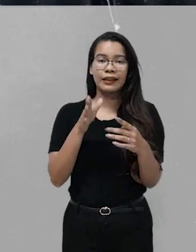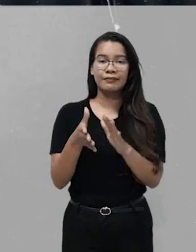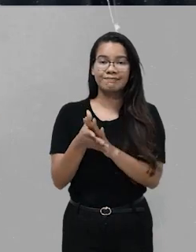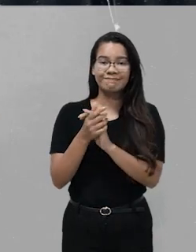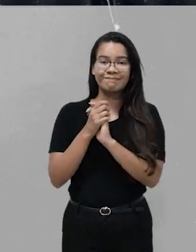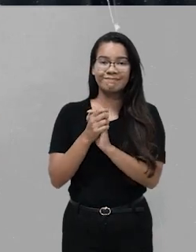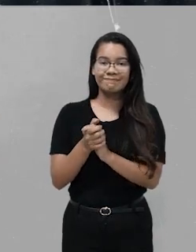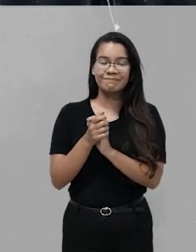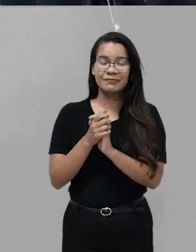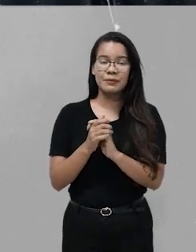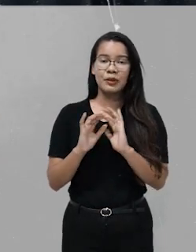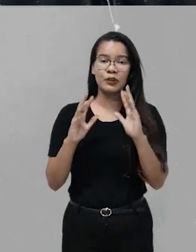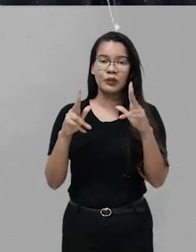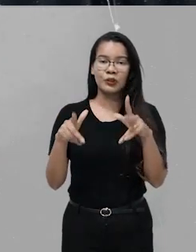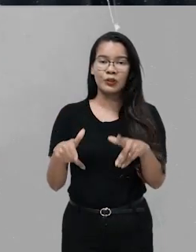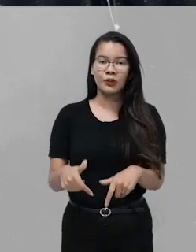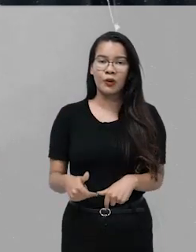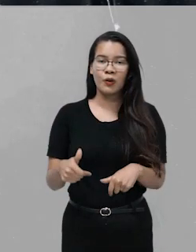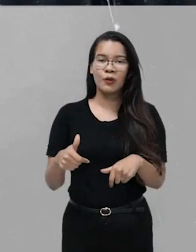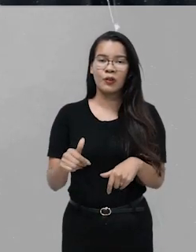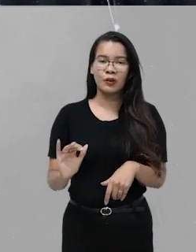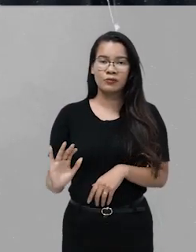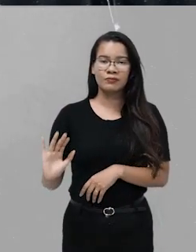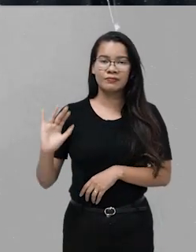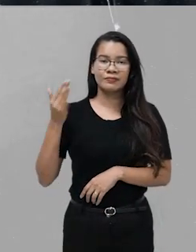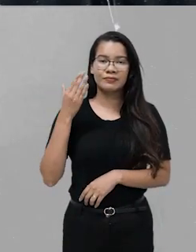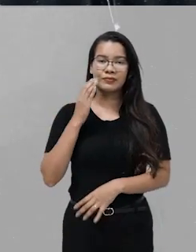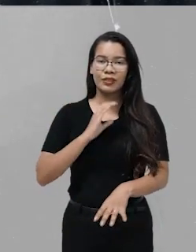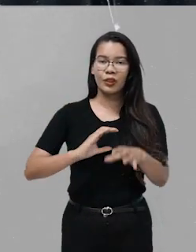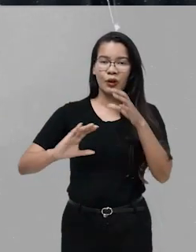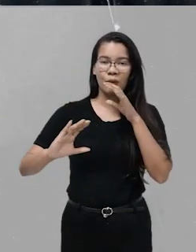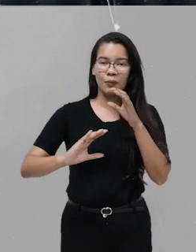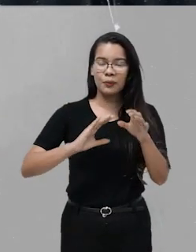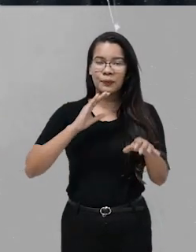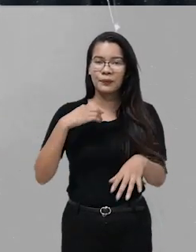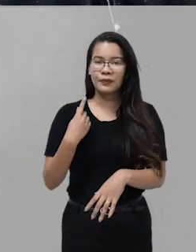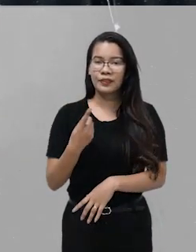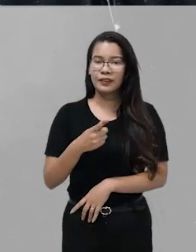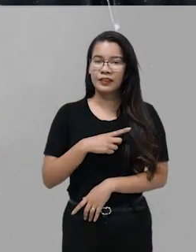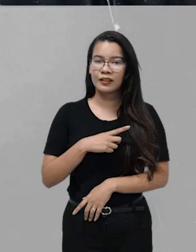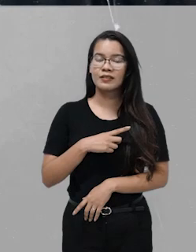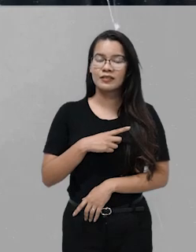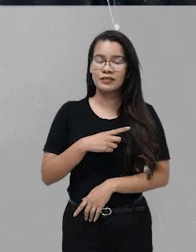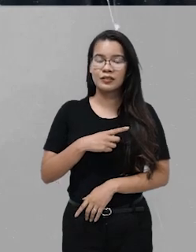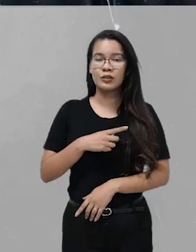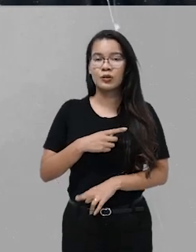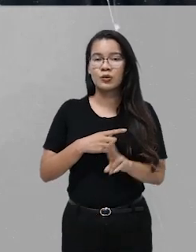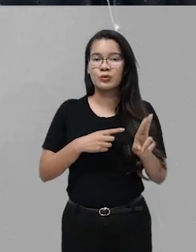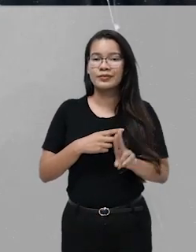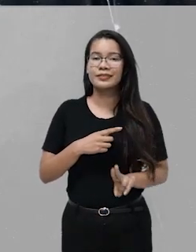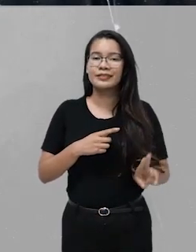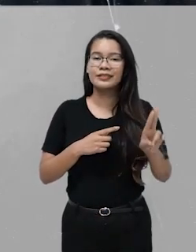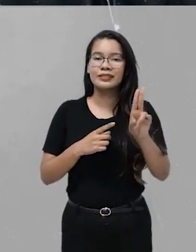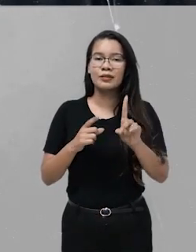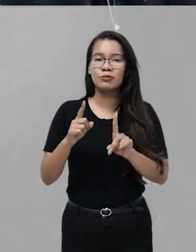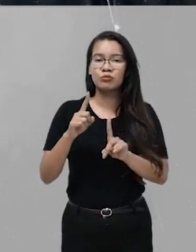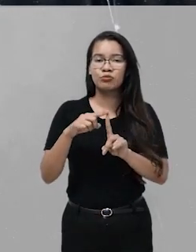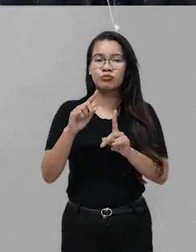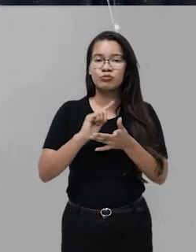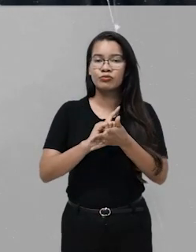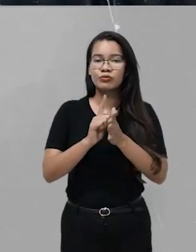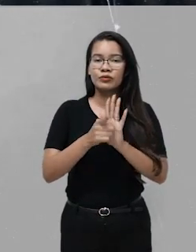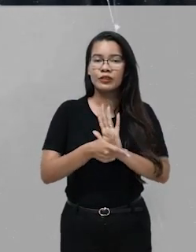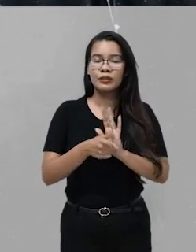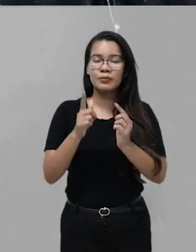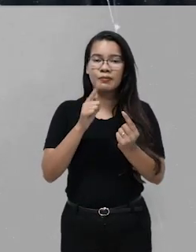toda situação de comunicação, nós vamos lançar mão de um gênero para poder atingir um